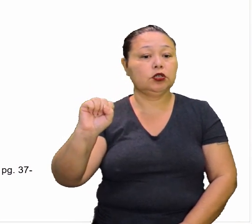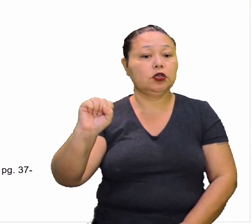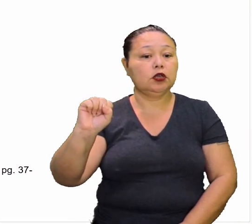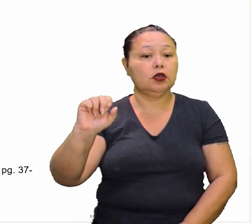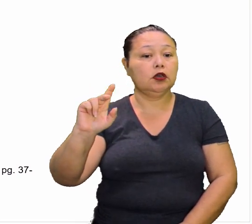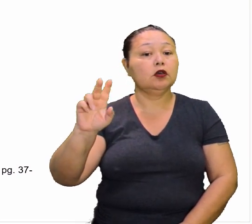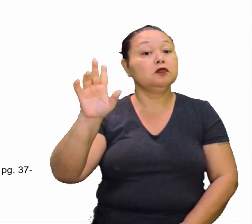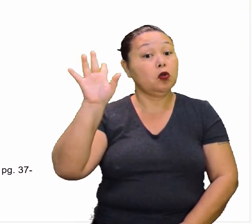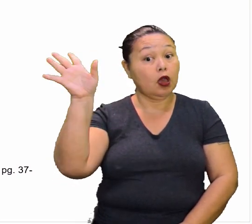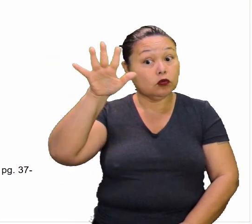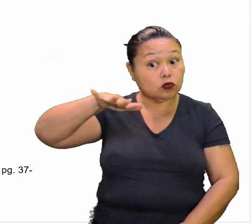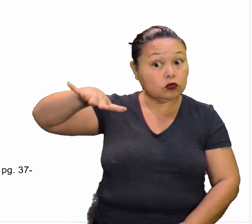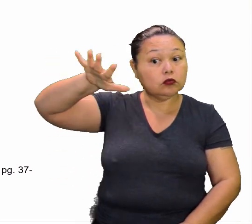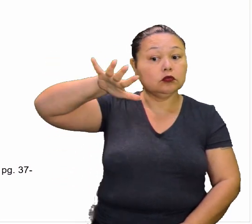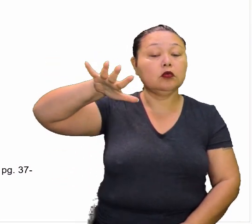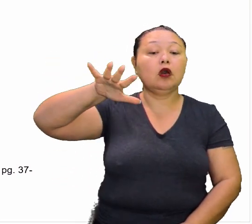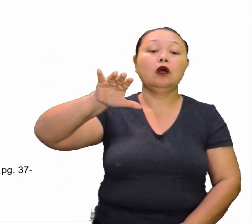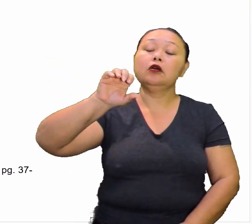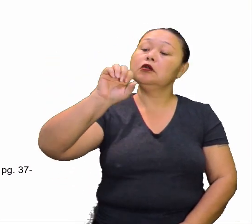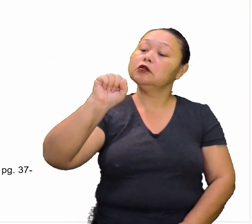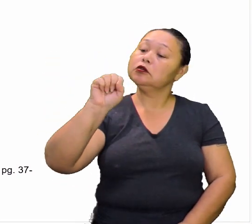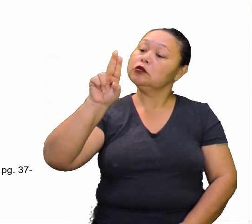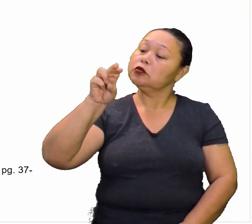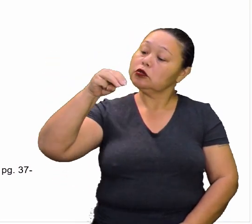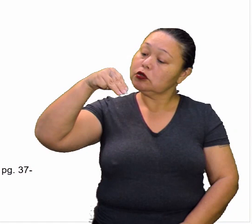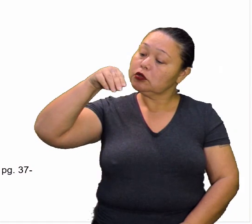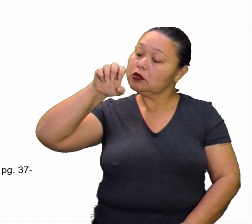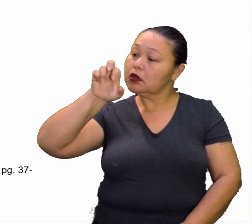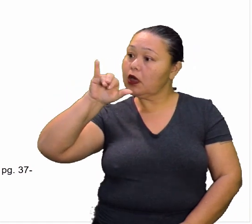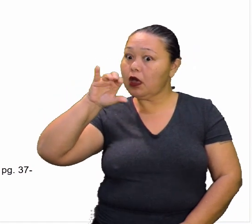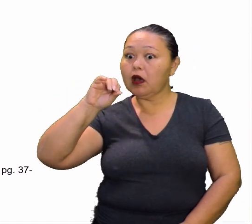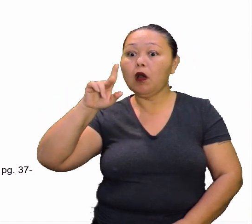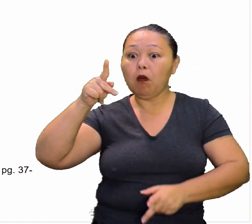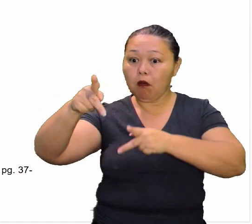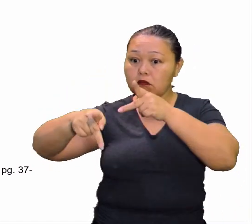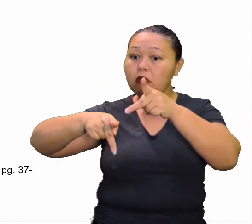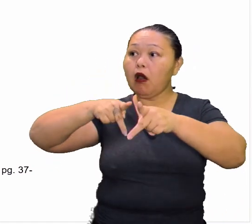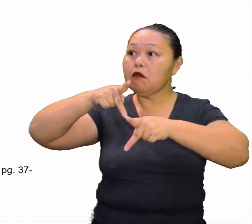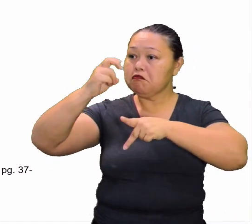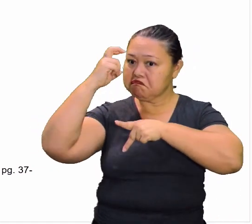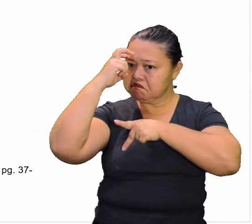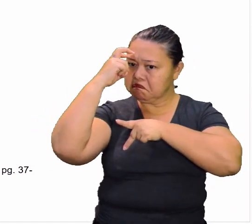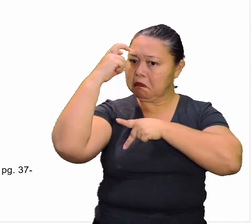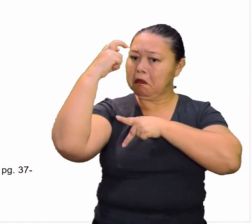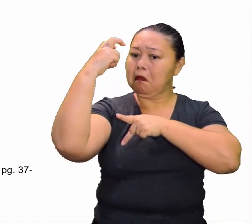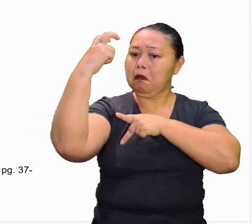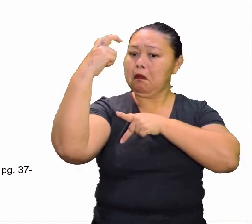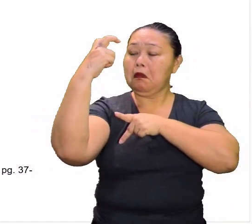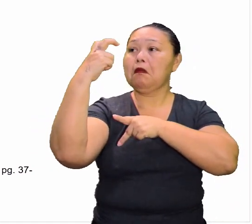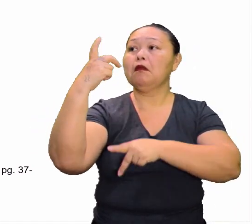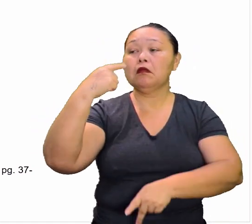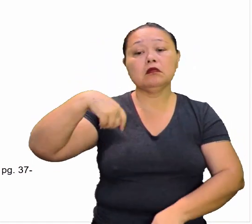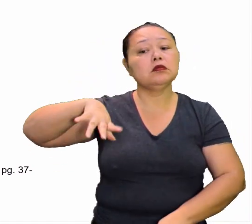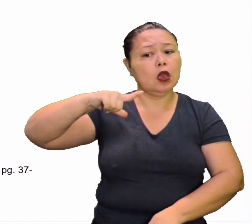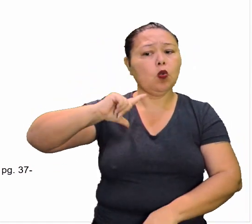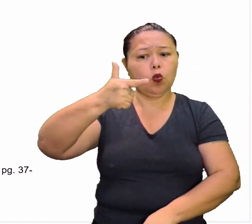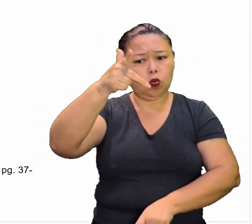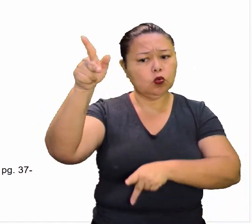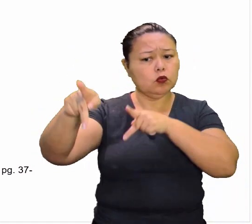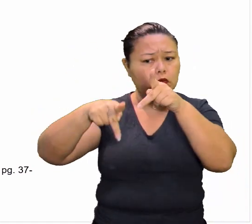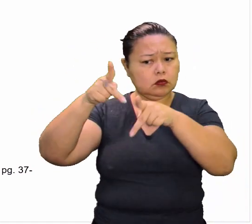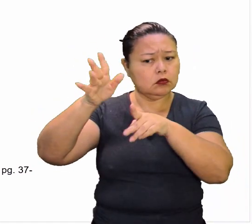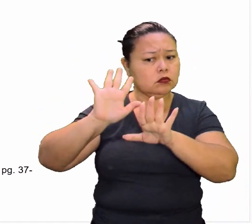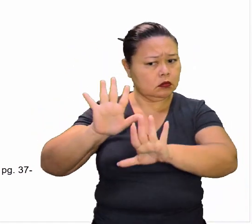Os sumérios, tá? Pense no povo inteligente. Não, ainda tem mais outros ainda.